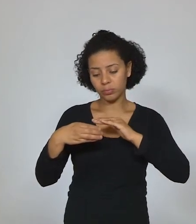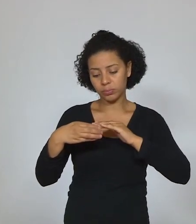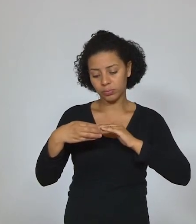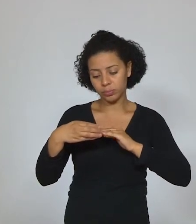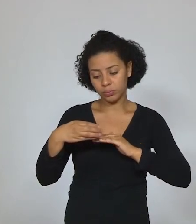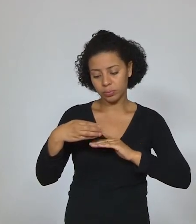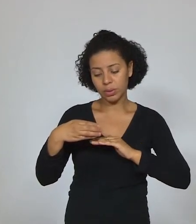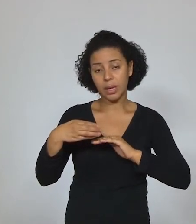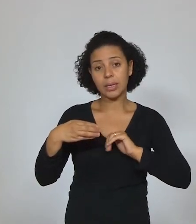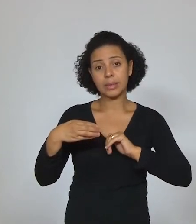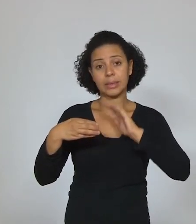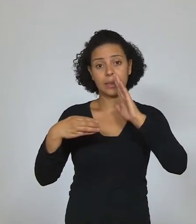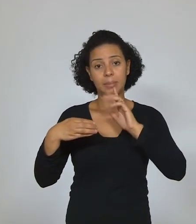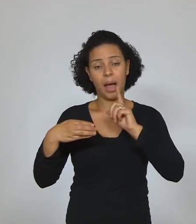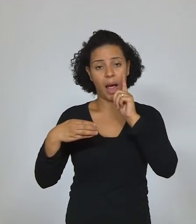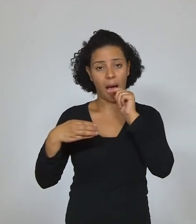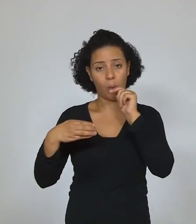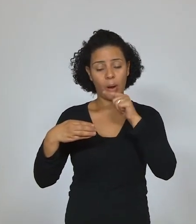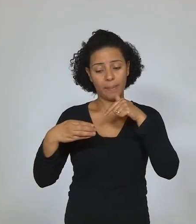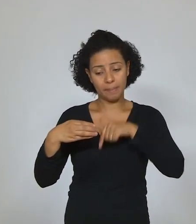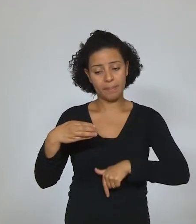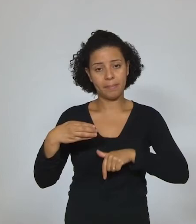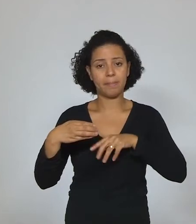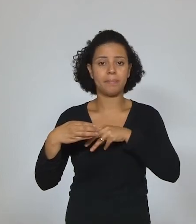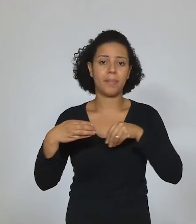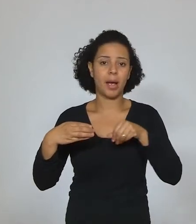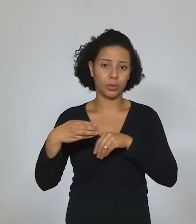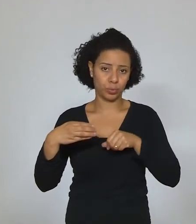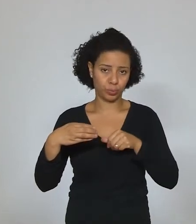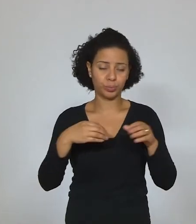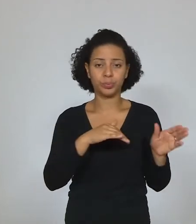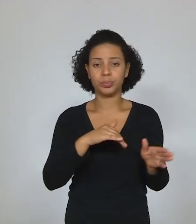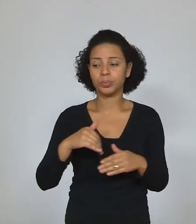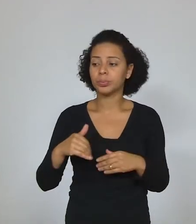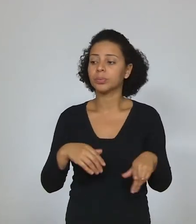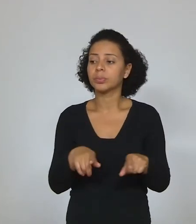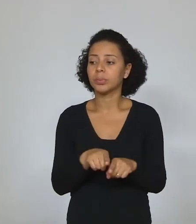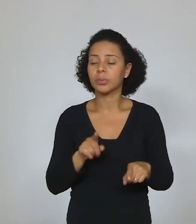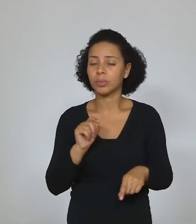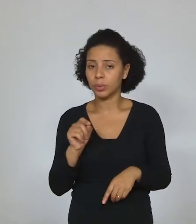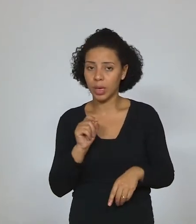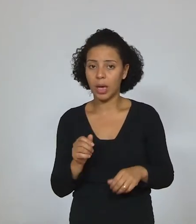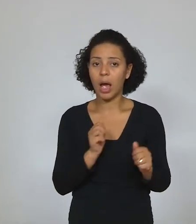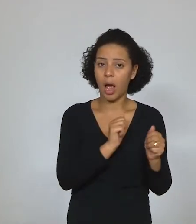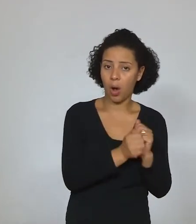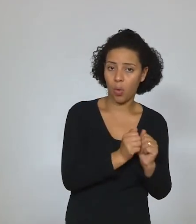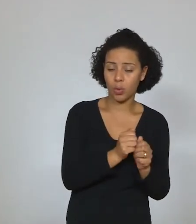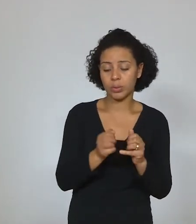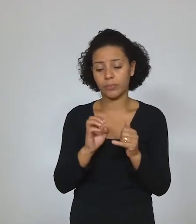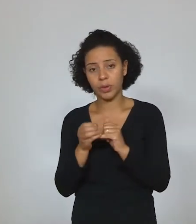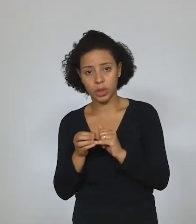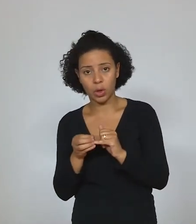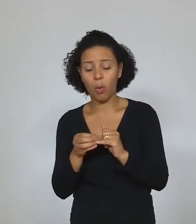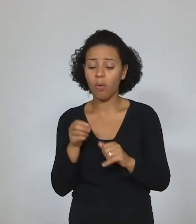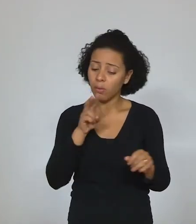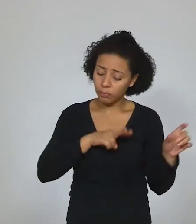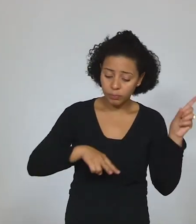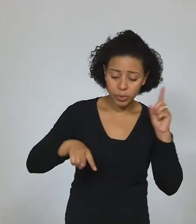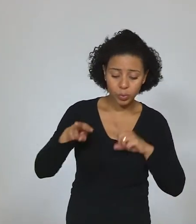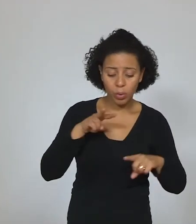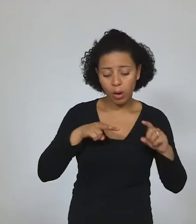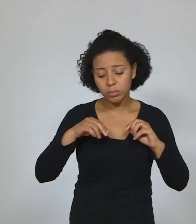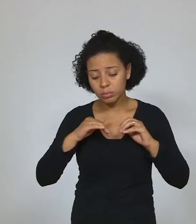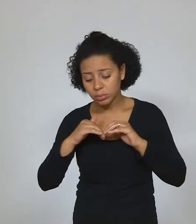mistura bem heterogênea. Logo, uma catação simples, em que visualmente você separa o que é o arroz e o que é o feijão, pode ser